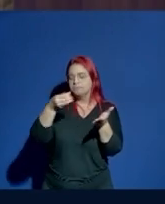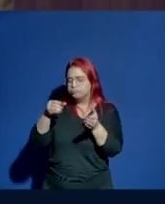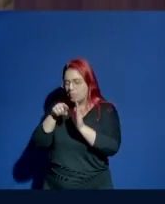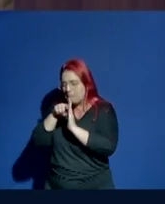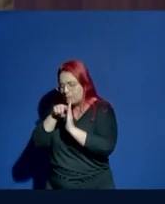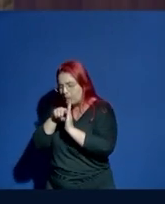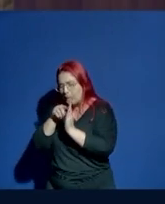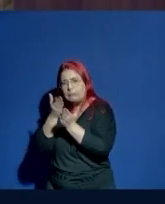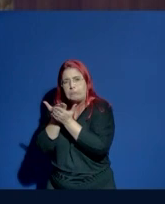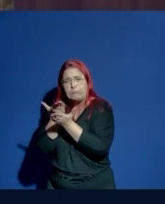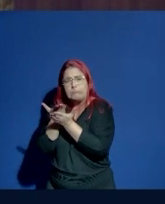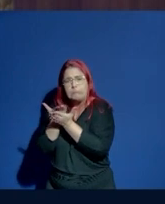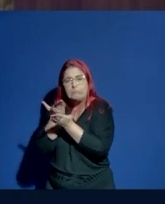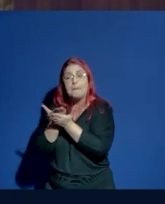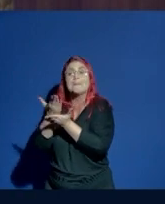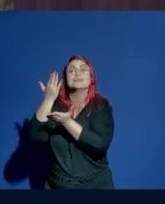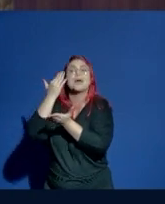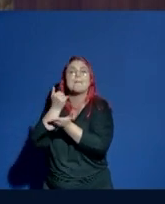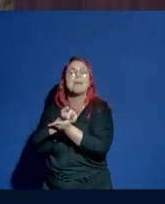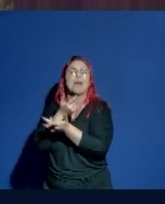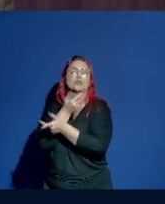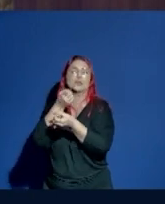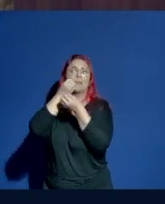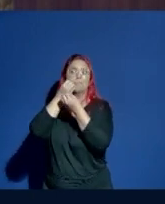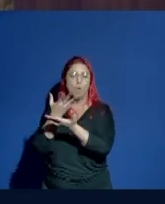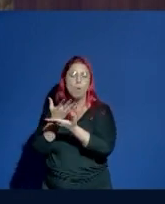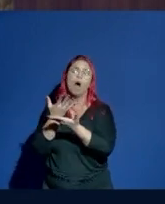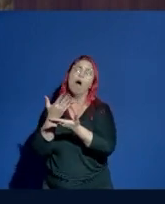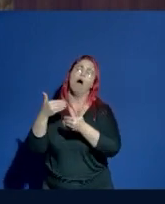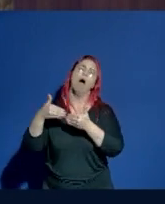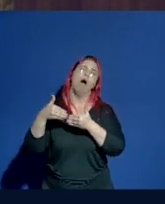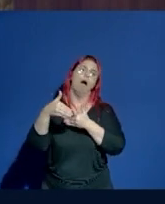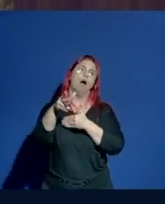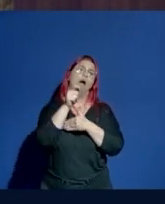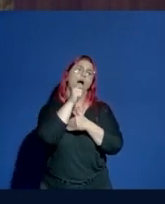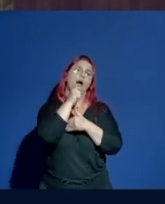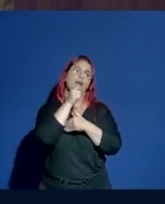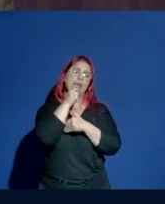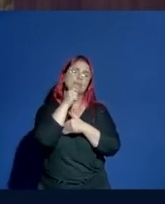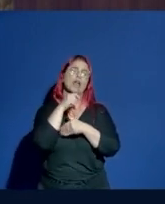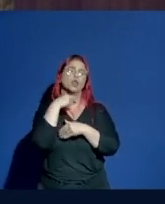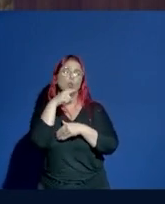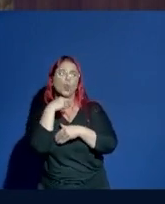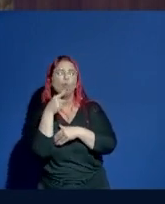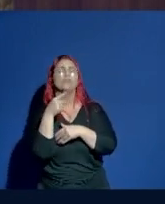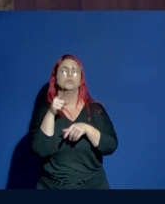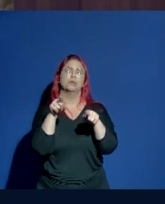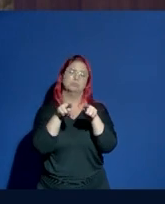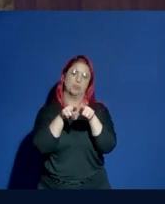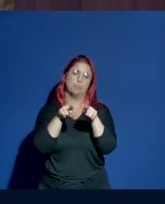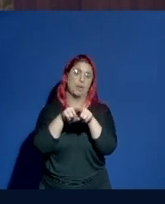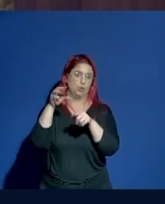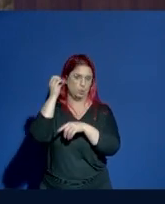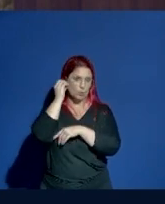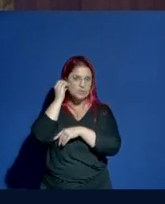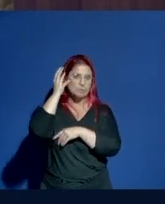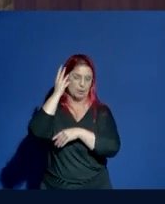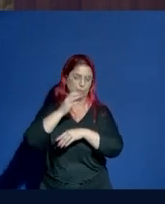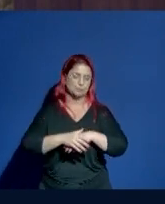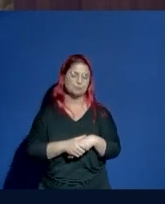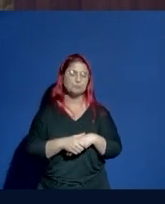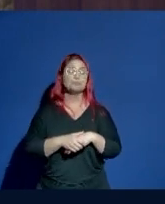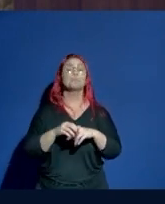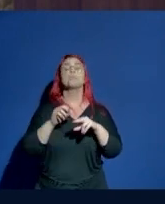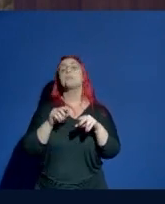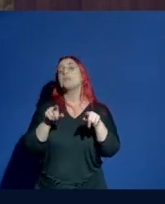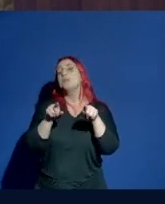para um nível de eficácia agronômica. Isso a gente ainda está num período de grande curva, de grande amadurecimento. E, para isso, também, a gente olha